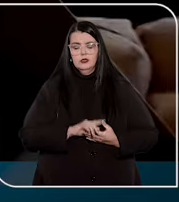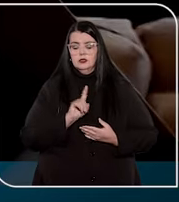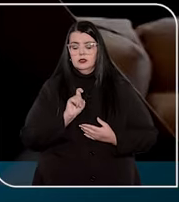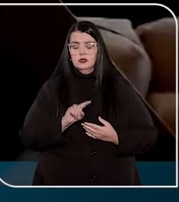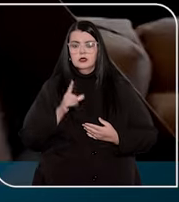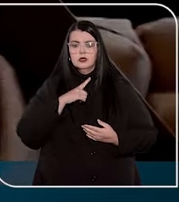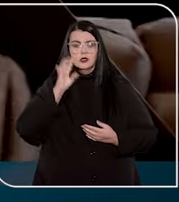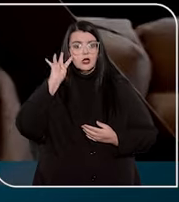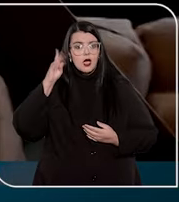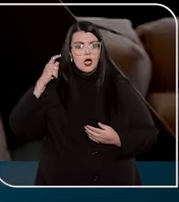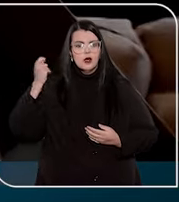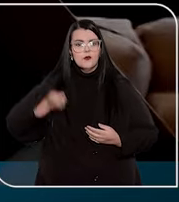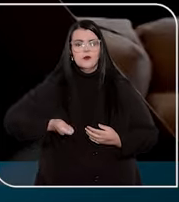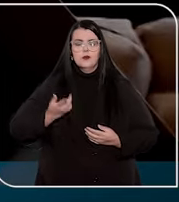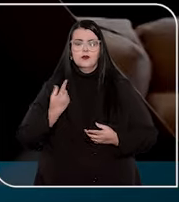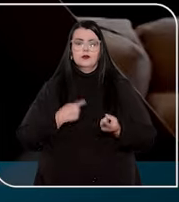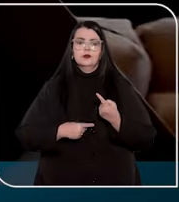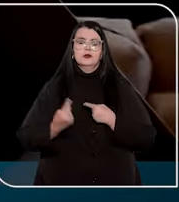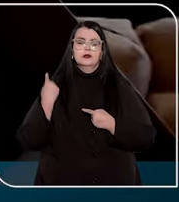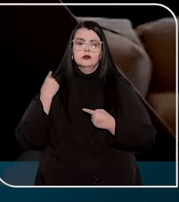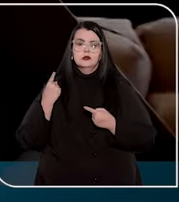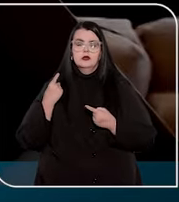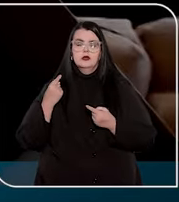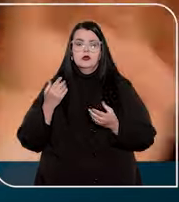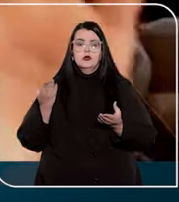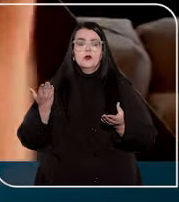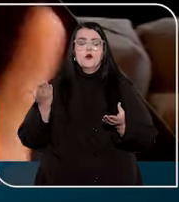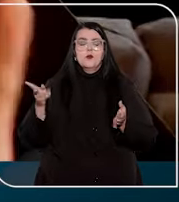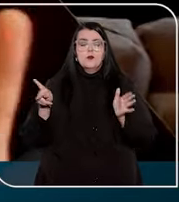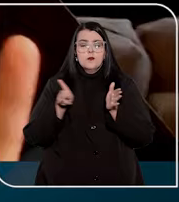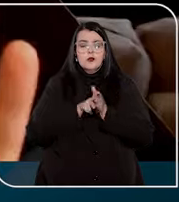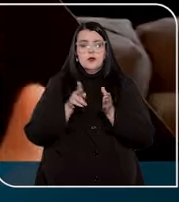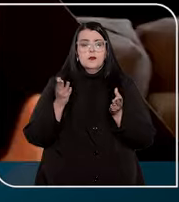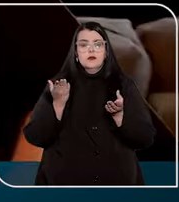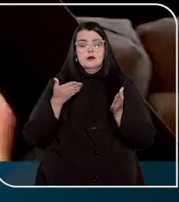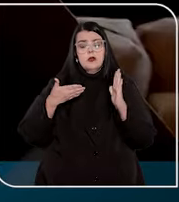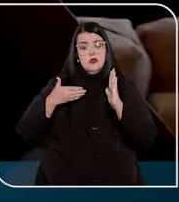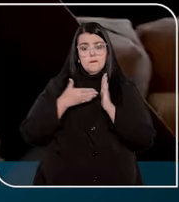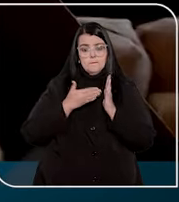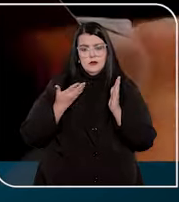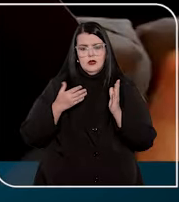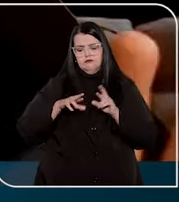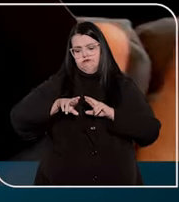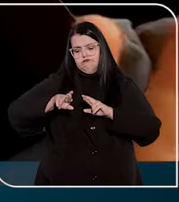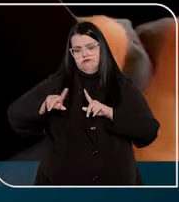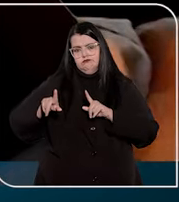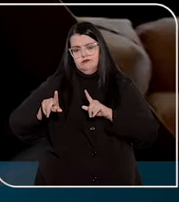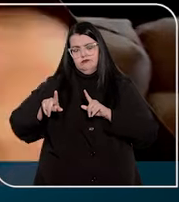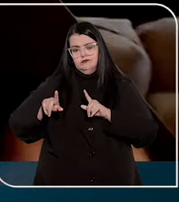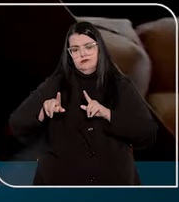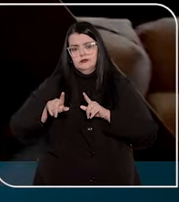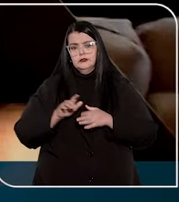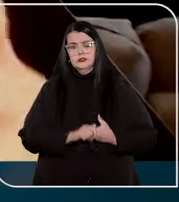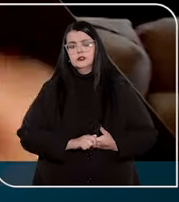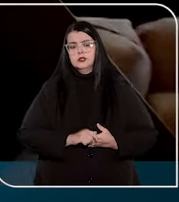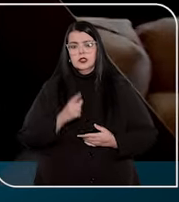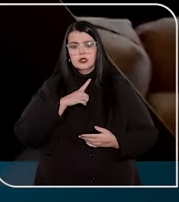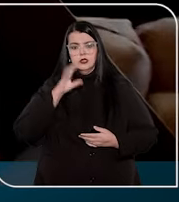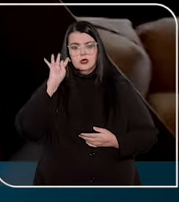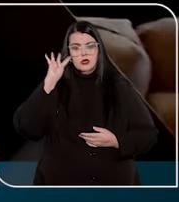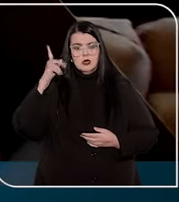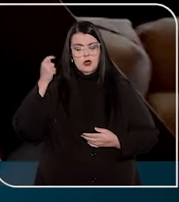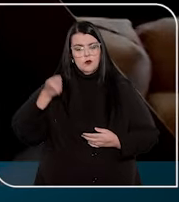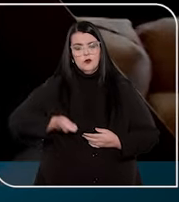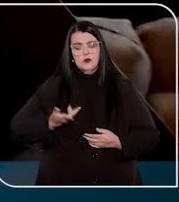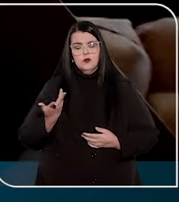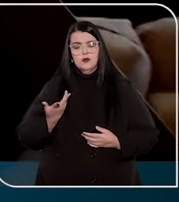em acórdãos que julgaram embargos de divergência. Calma que eu vou explicar. O mais normal do STJ é um acórdão que julgou o